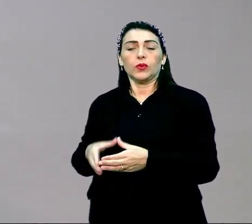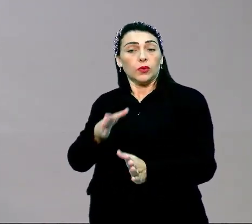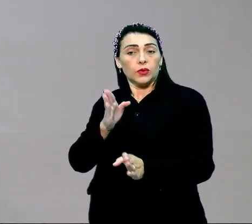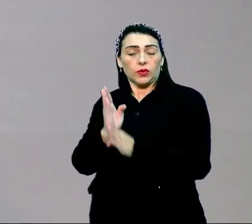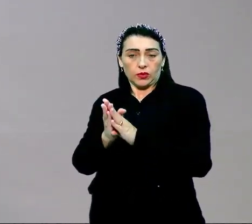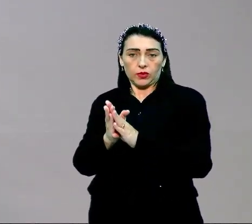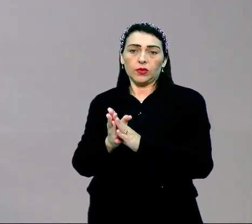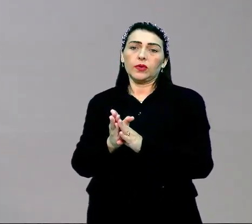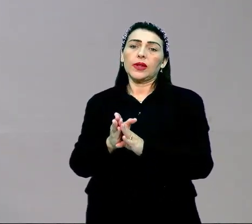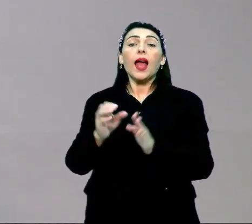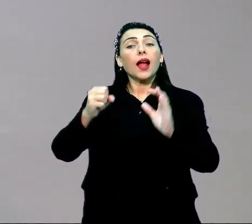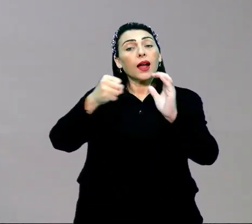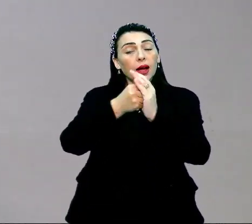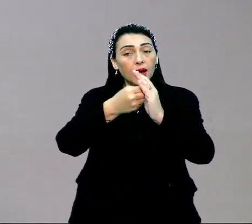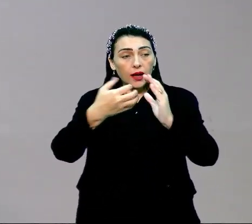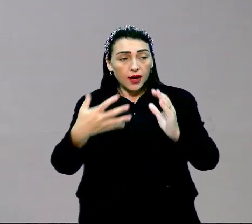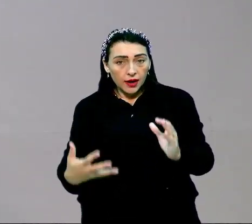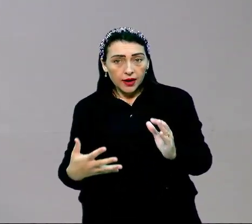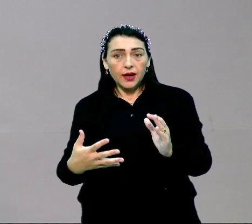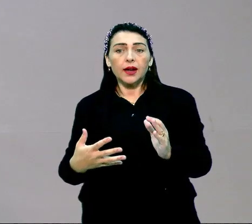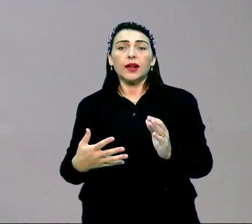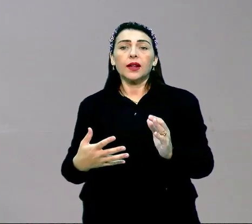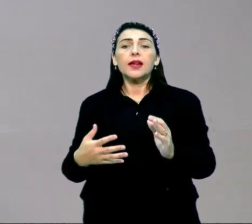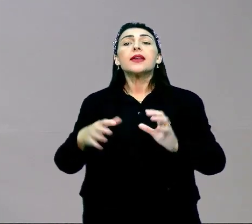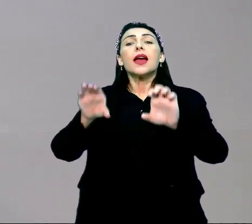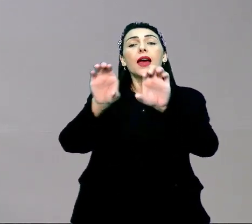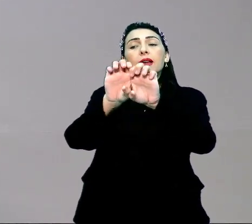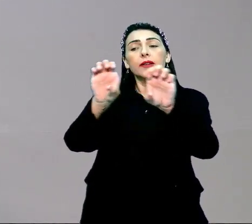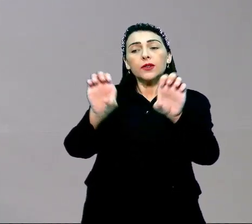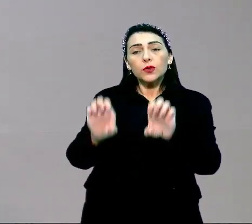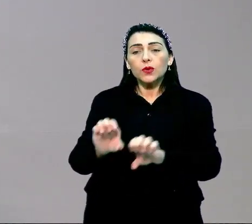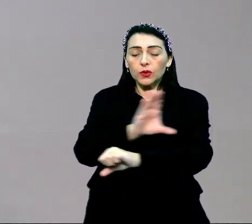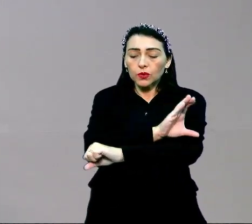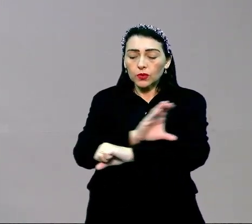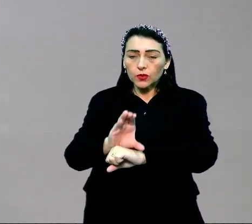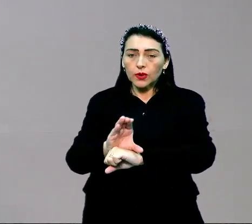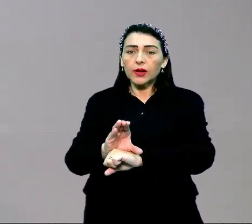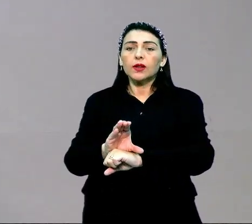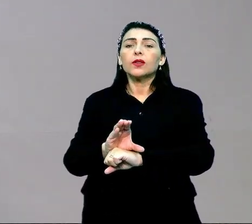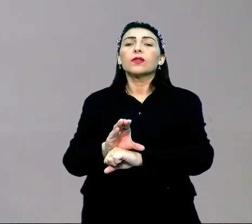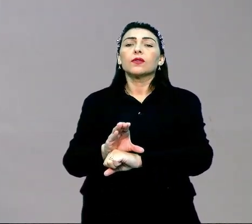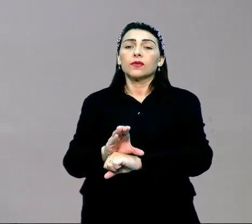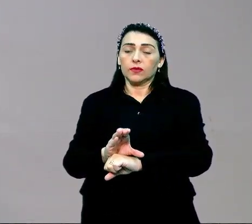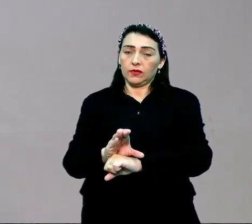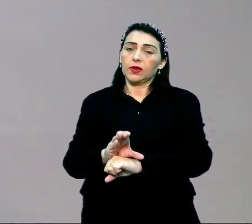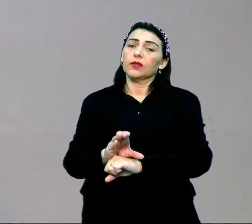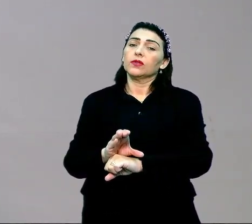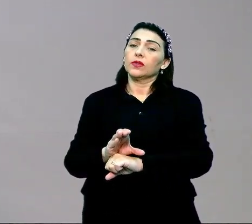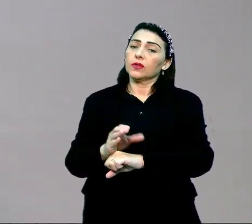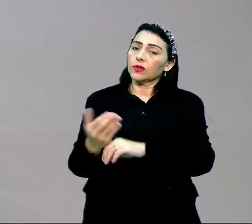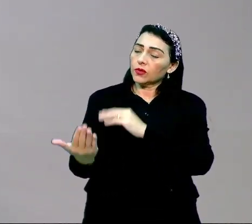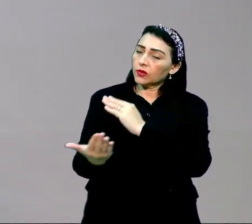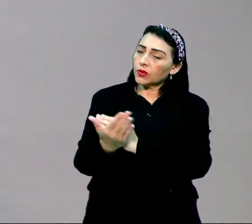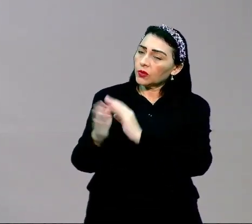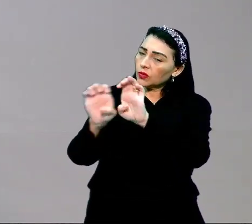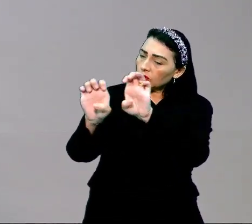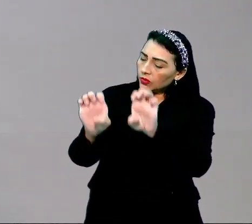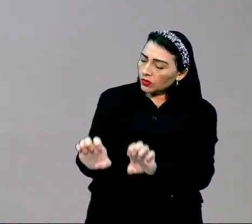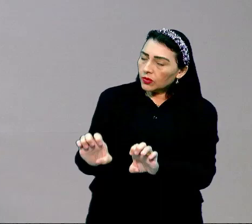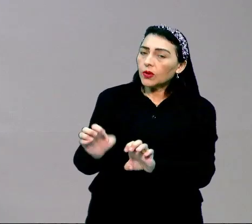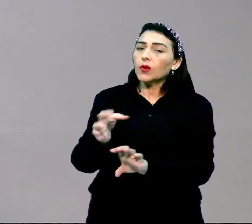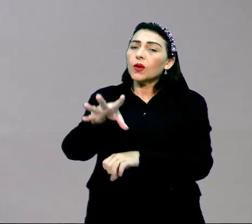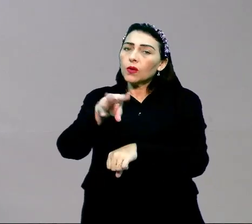identificando determinadas características que aquela estrutura cultural ela vai nos formando, ela vai nos estruturando